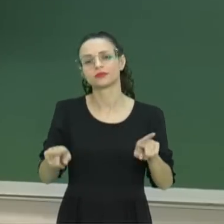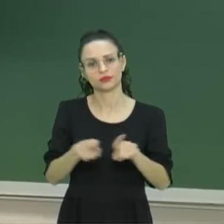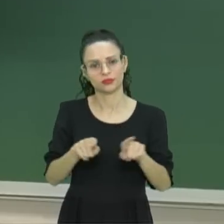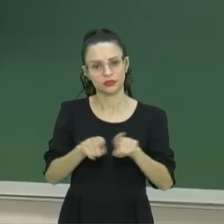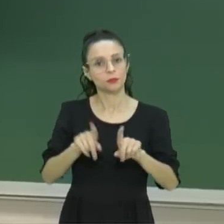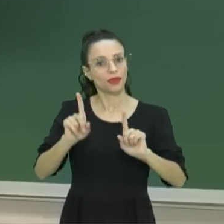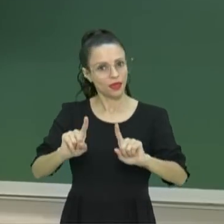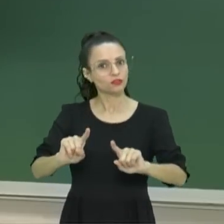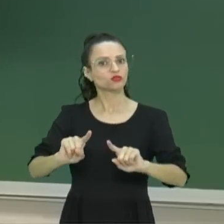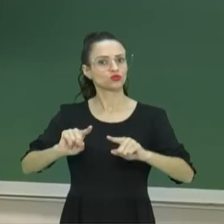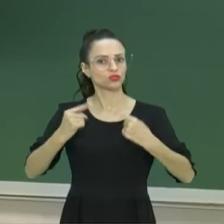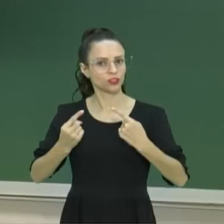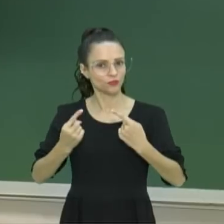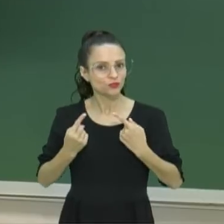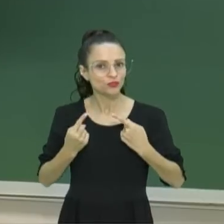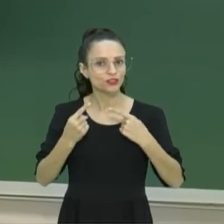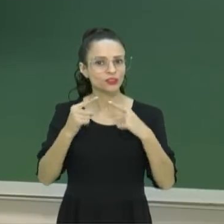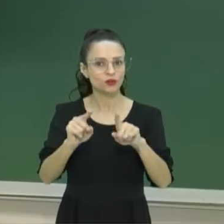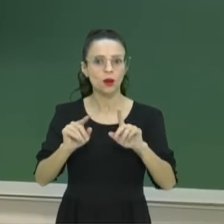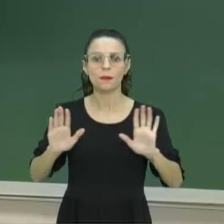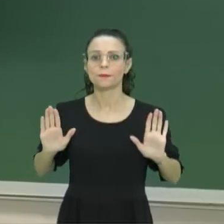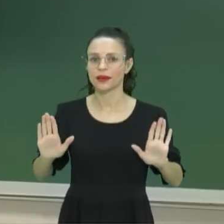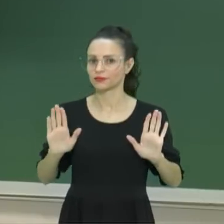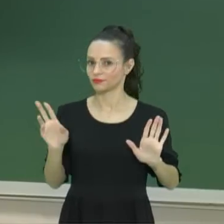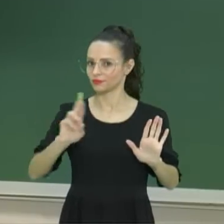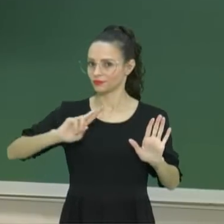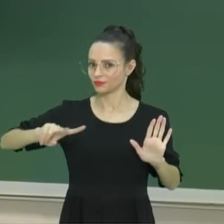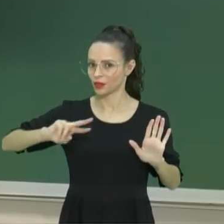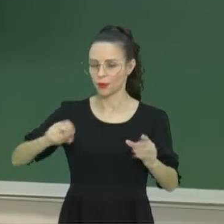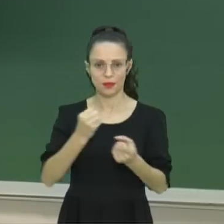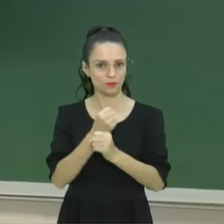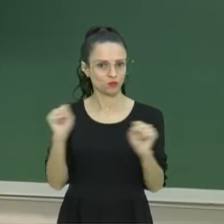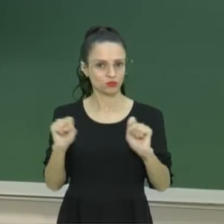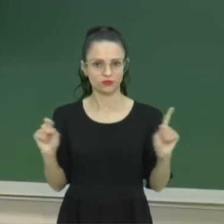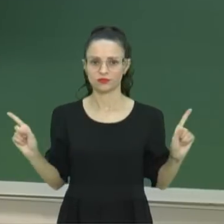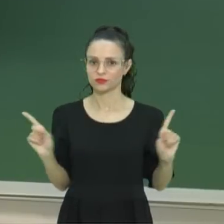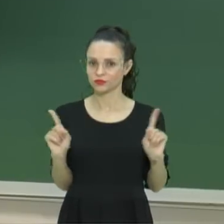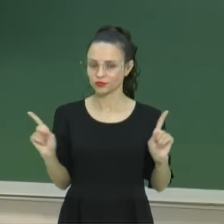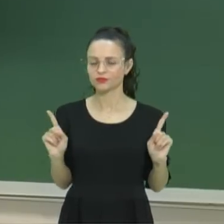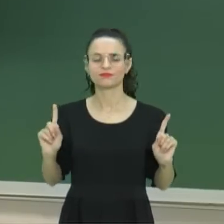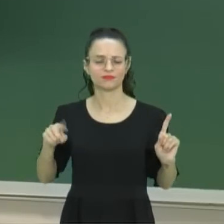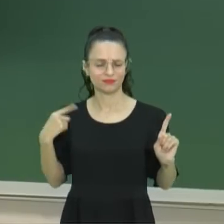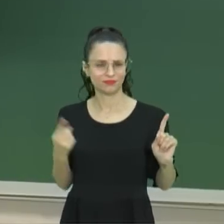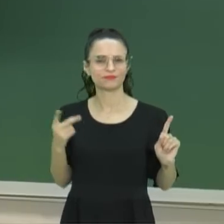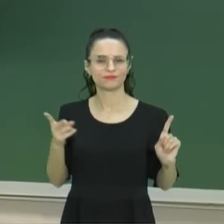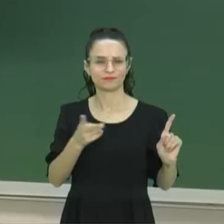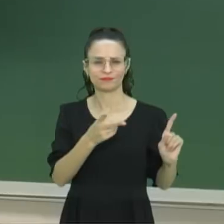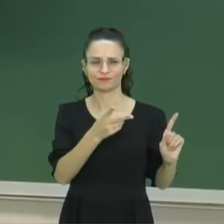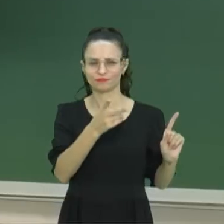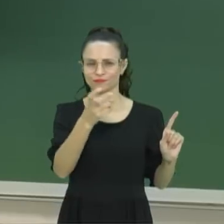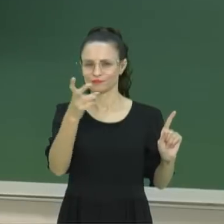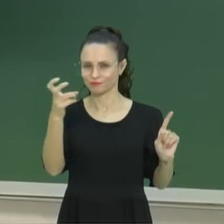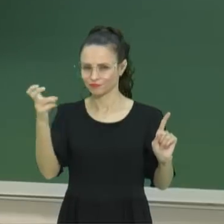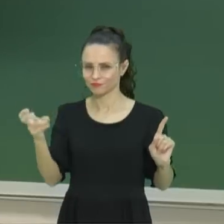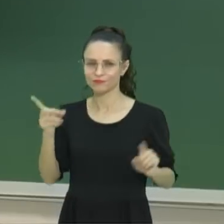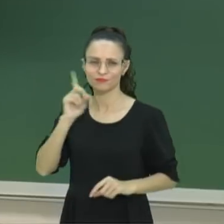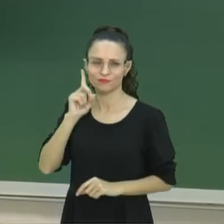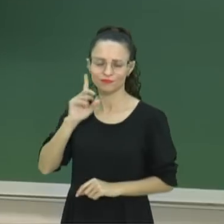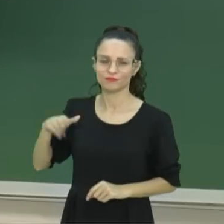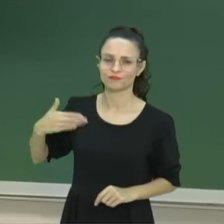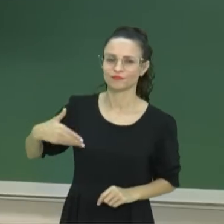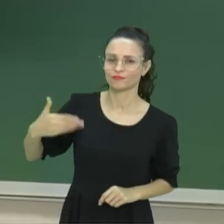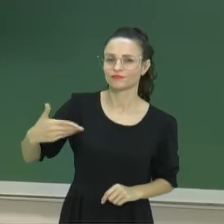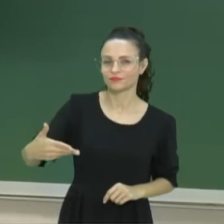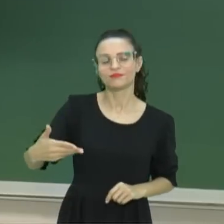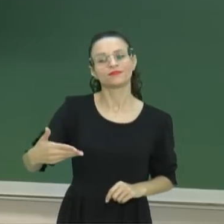um desafio, porém não impossível de ser alcançado. E isso a gente tem percebido no dia a